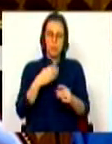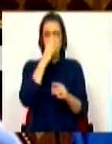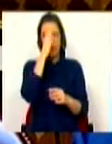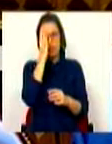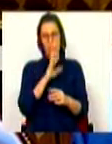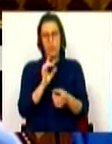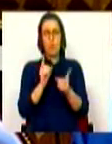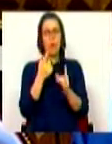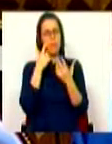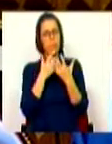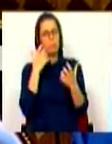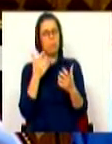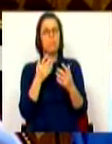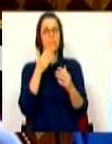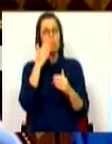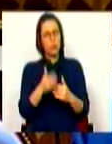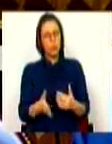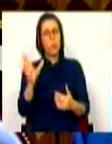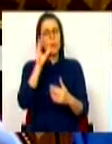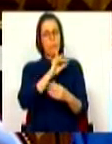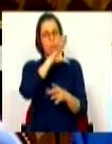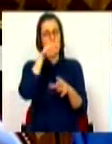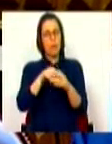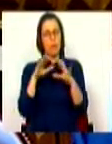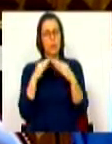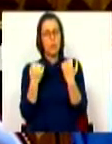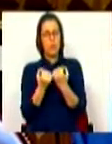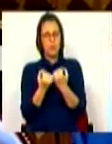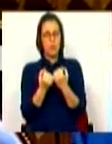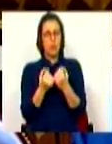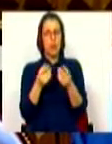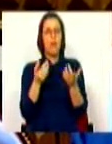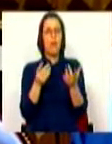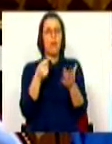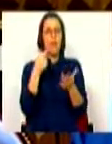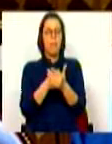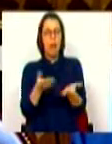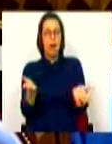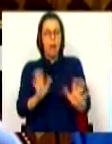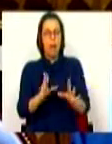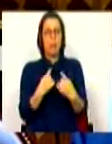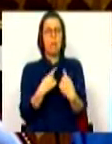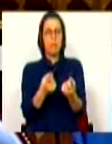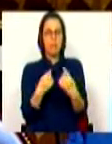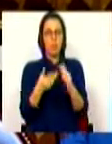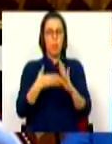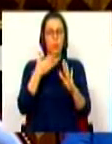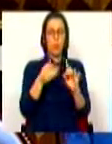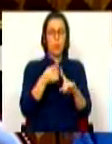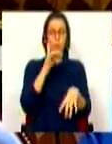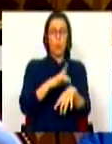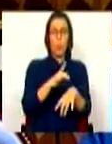numa significativa e justa maior abrangência social na isenção do pagamento do transporte não urgente de